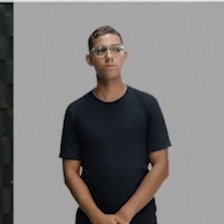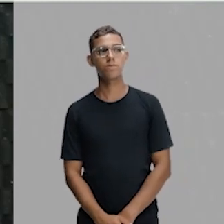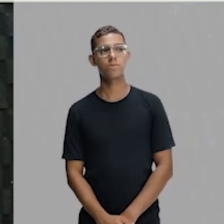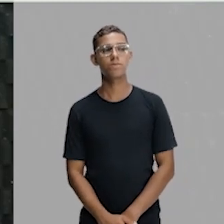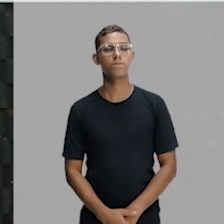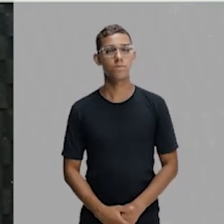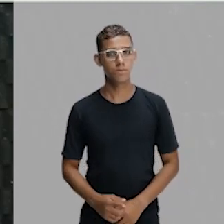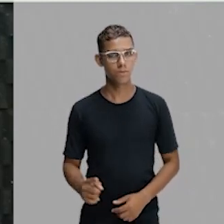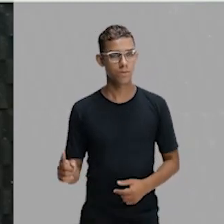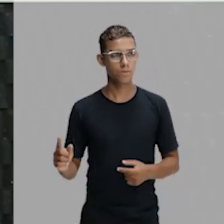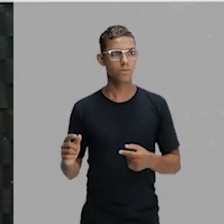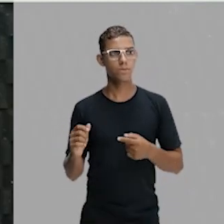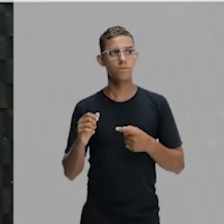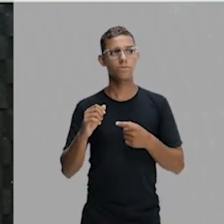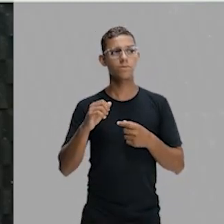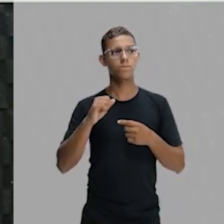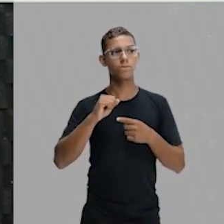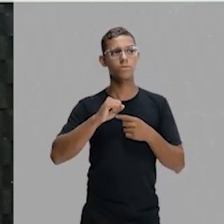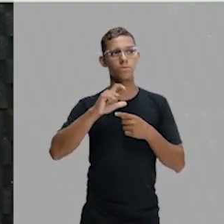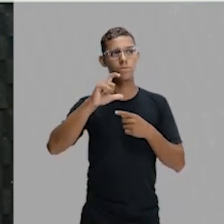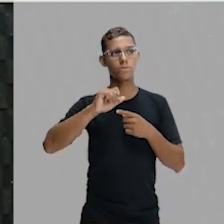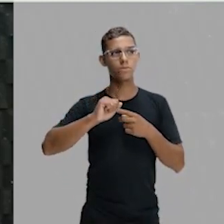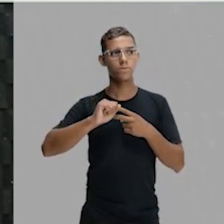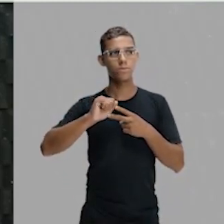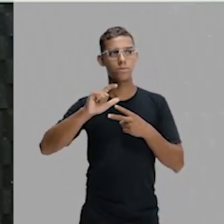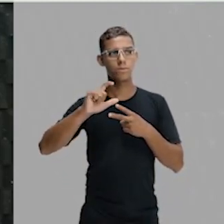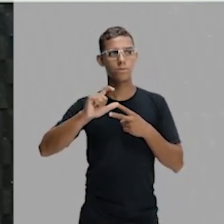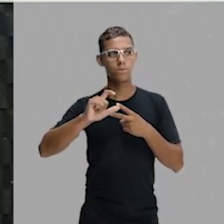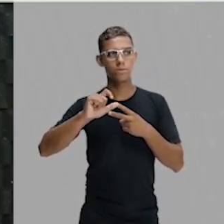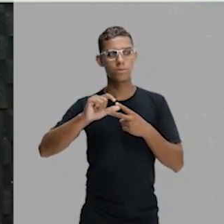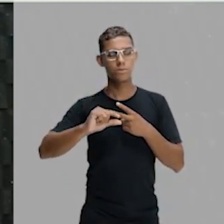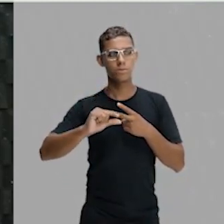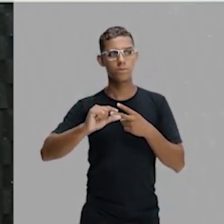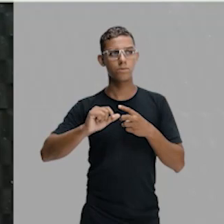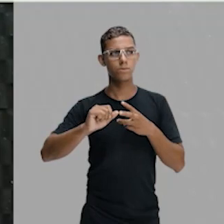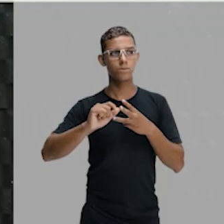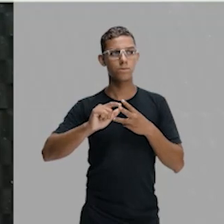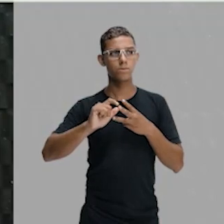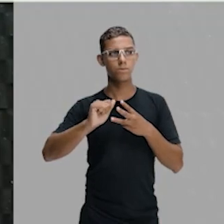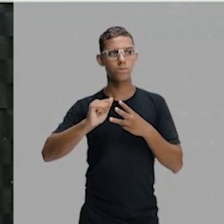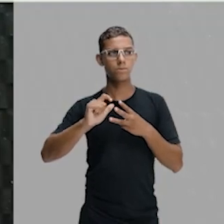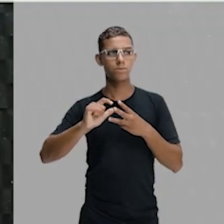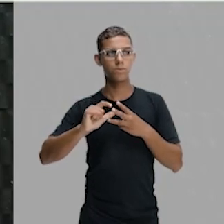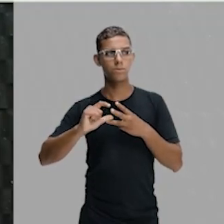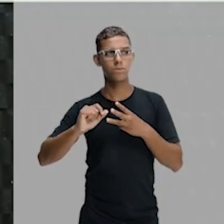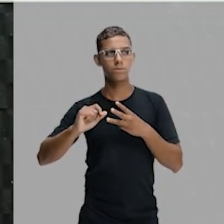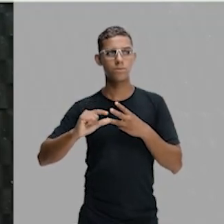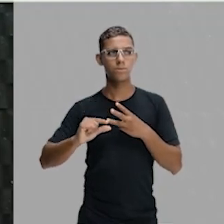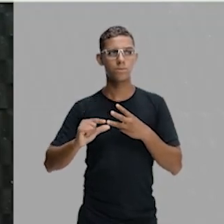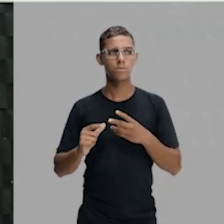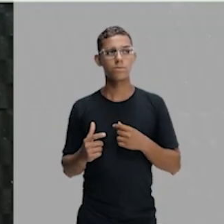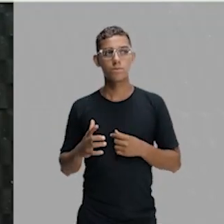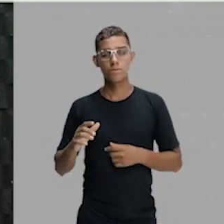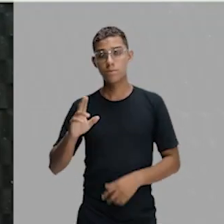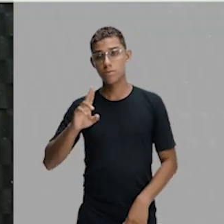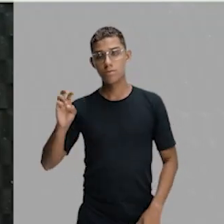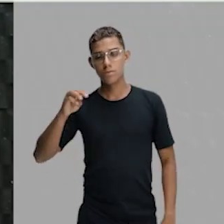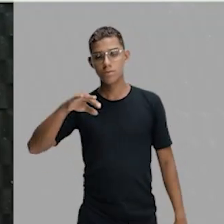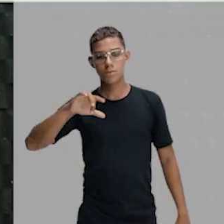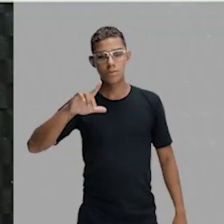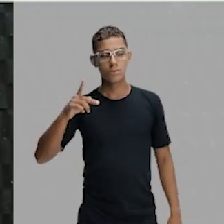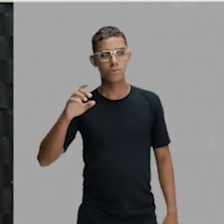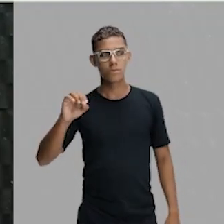indivíduos aqui são milho liso, certo? Ó, milho liso. E esse indivíduo